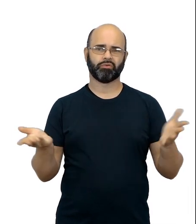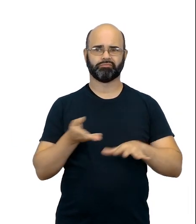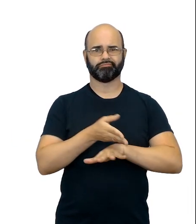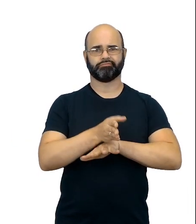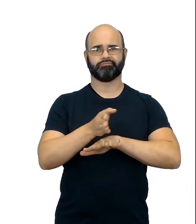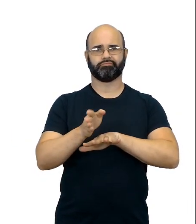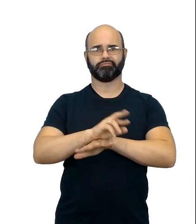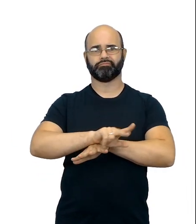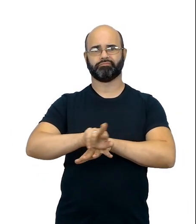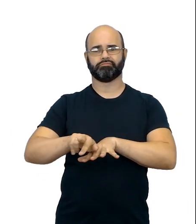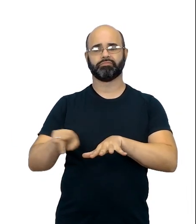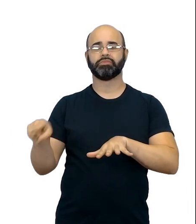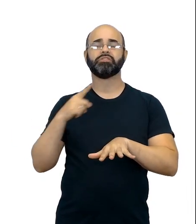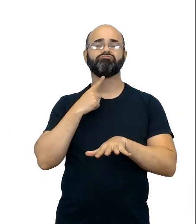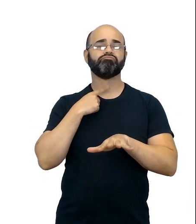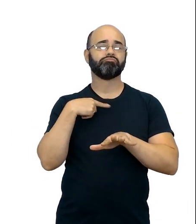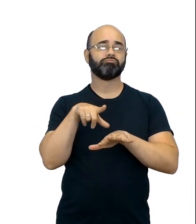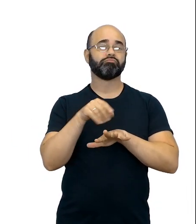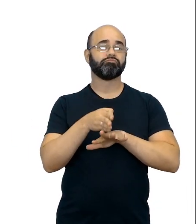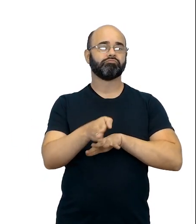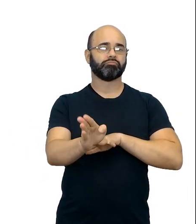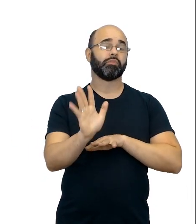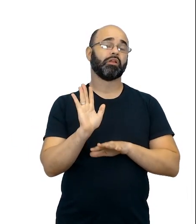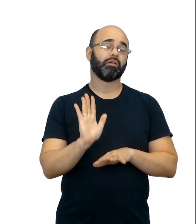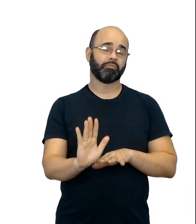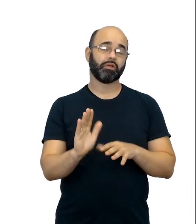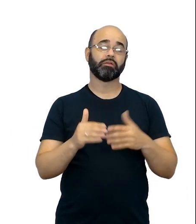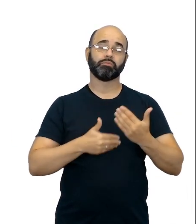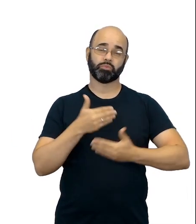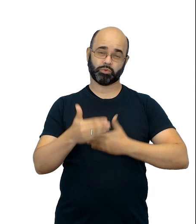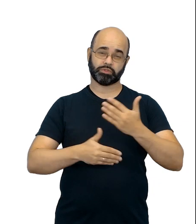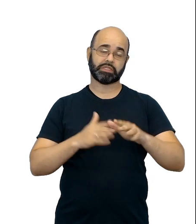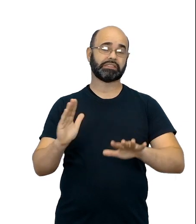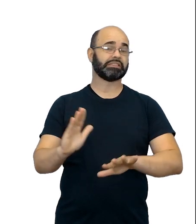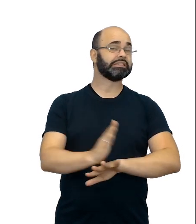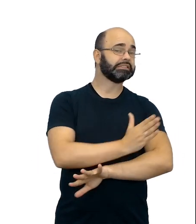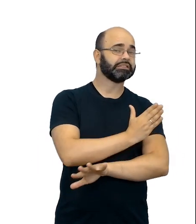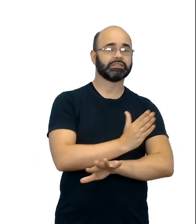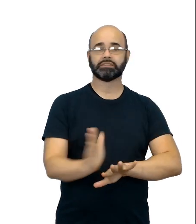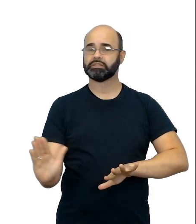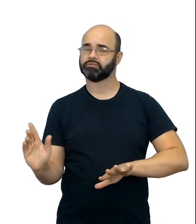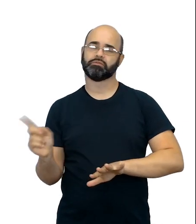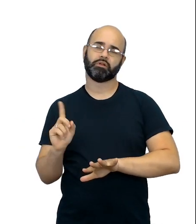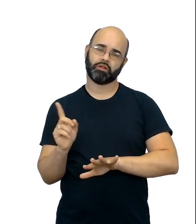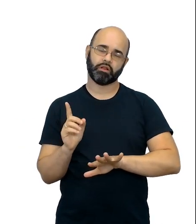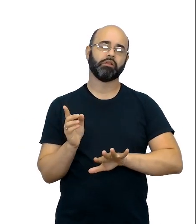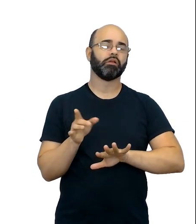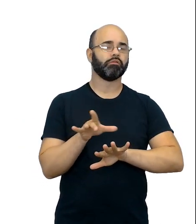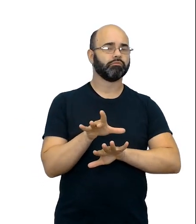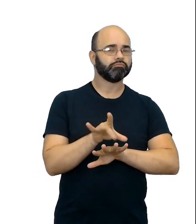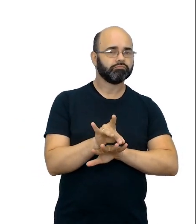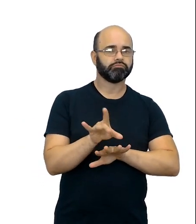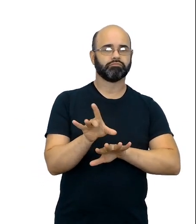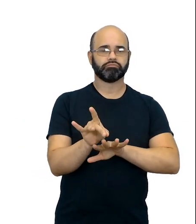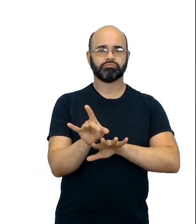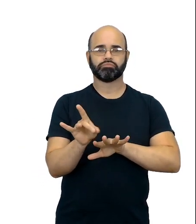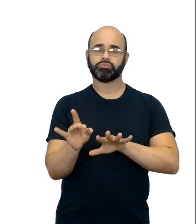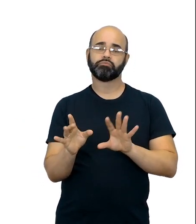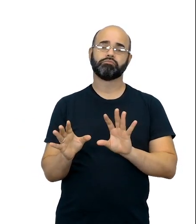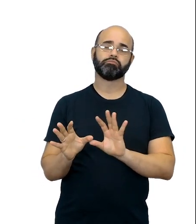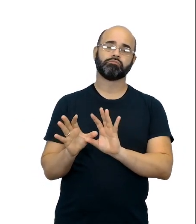por isso que o processo, ele não é seriado, porque permite que a orientação de progressões ao longo de todo